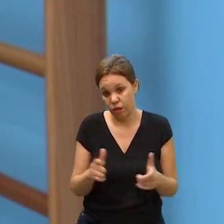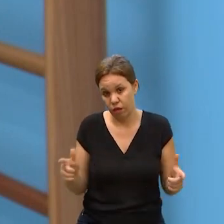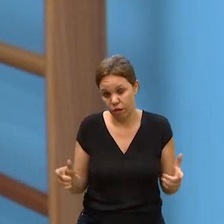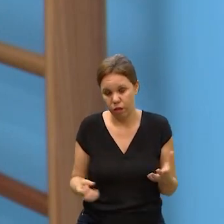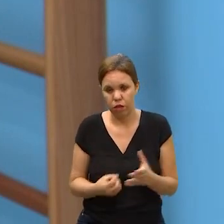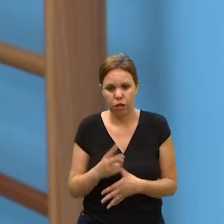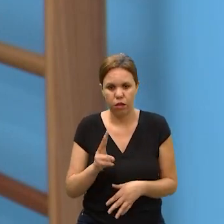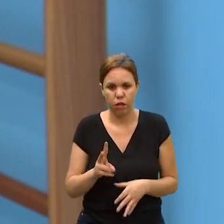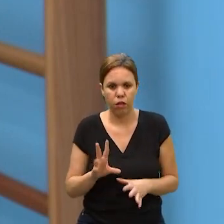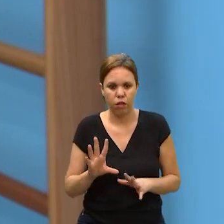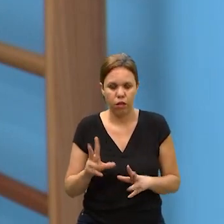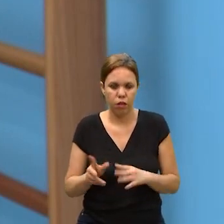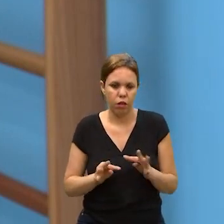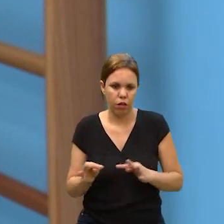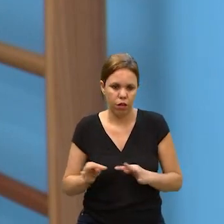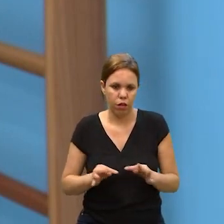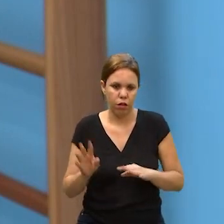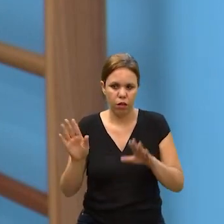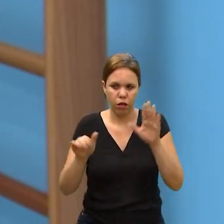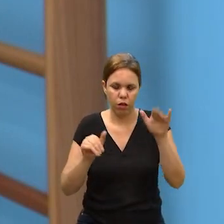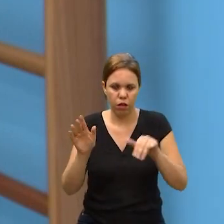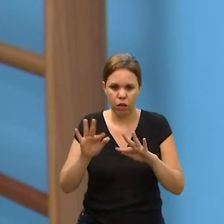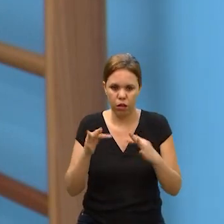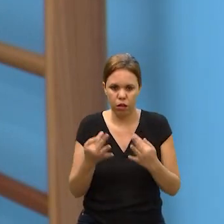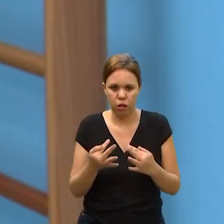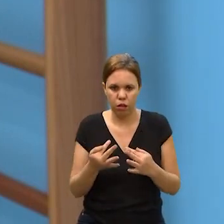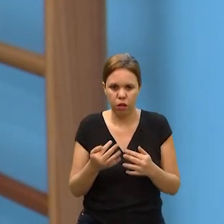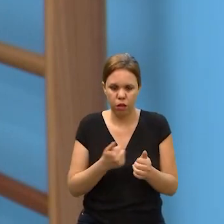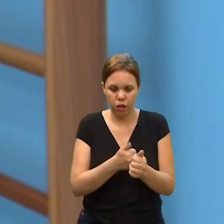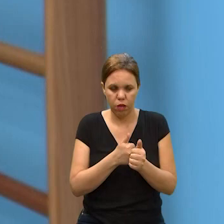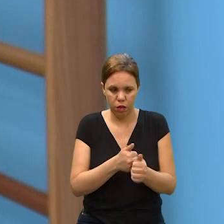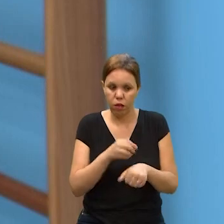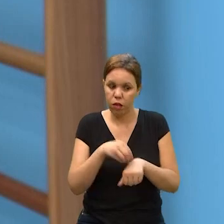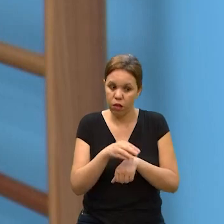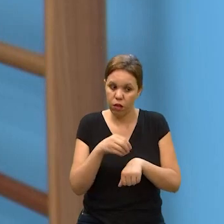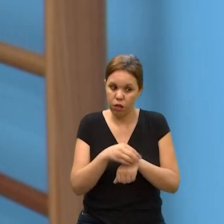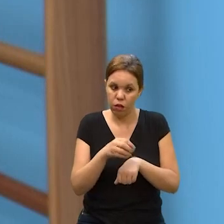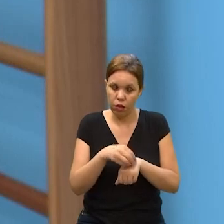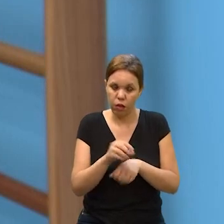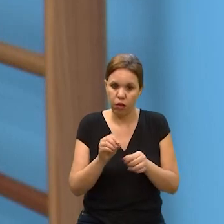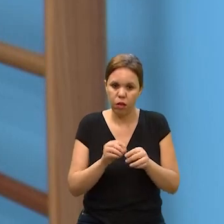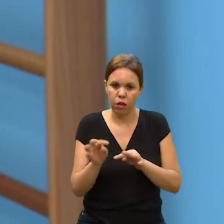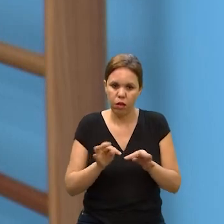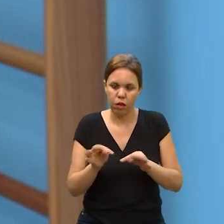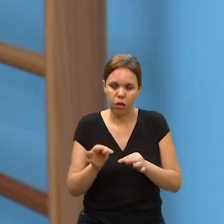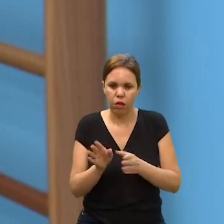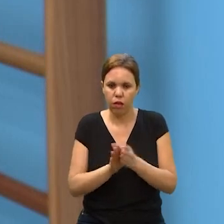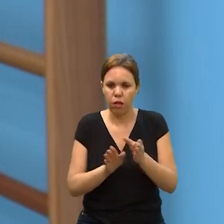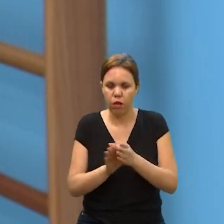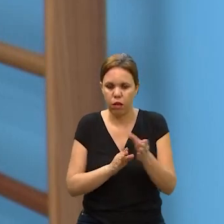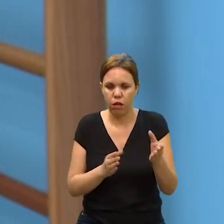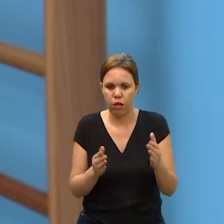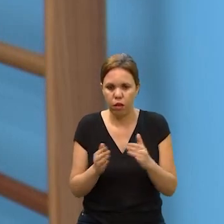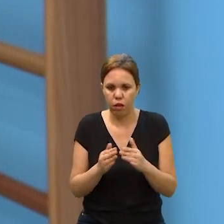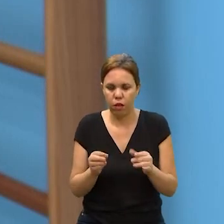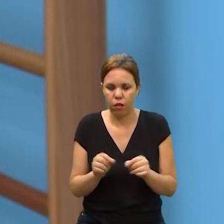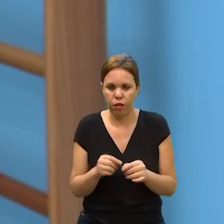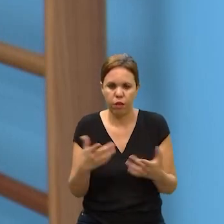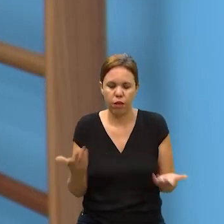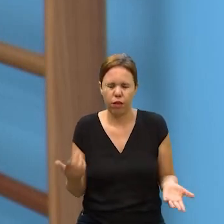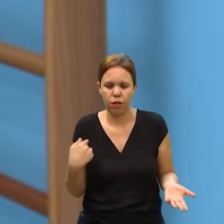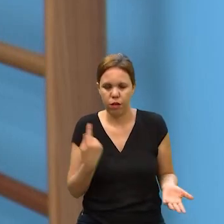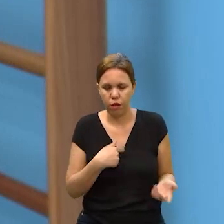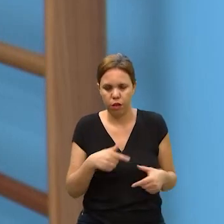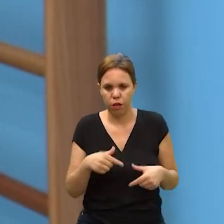manhosos. Mas na maioria dos casos, e sempre toda a terapia, a gente chama os pais para você passar o que foi trabalhado e as orientações para fazer em